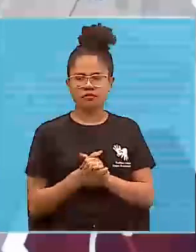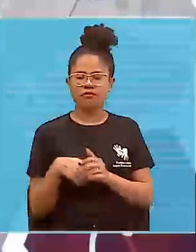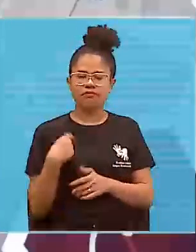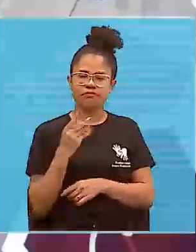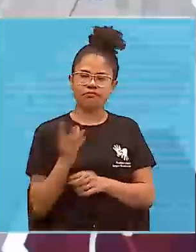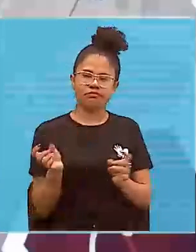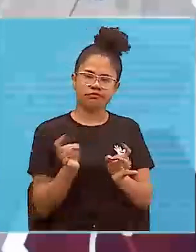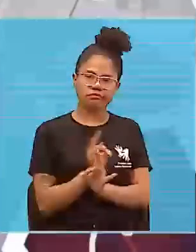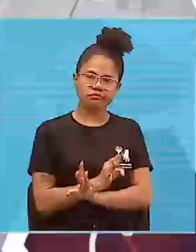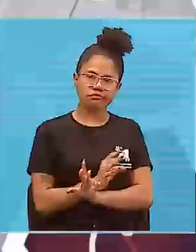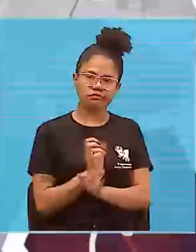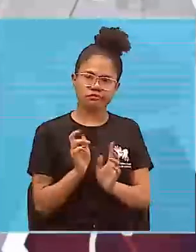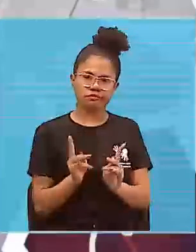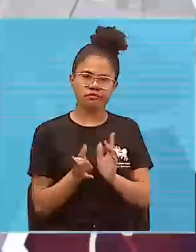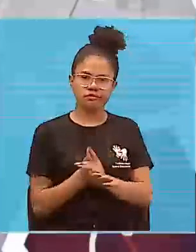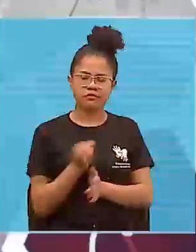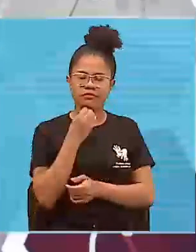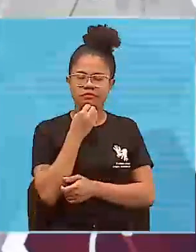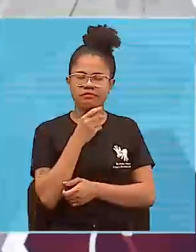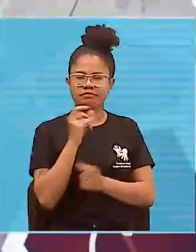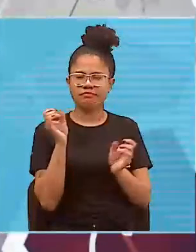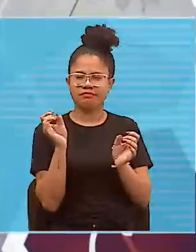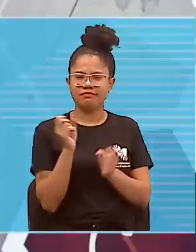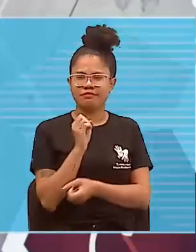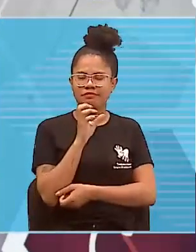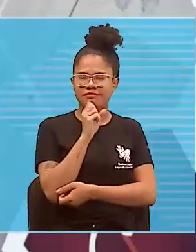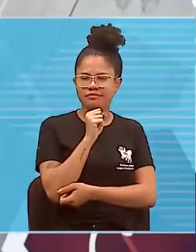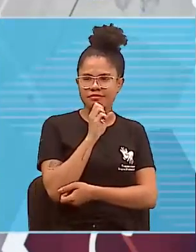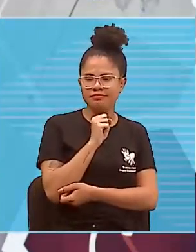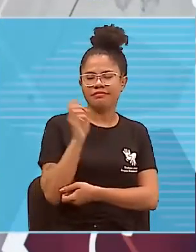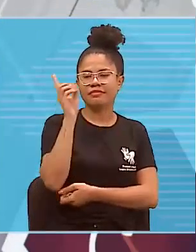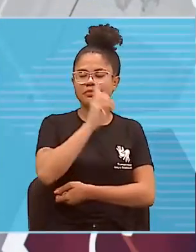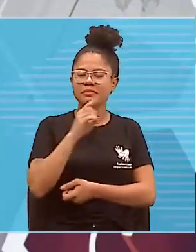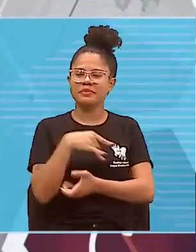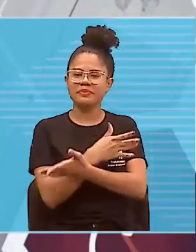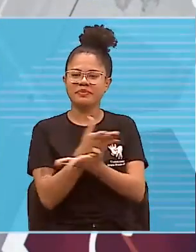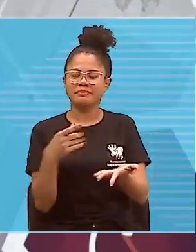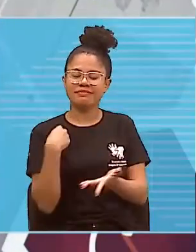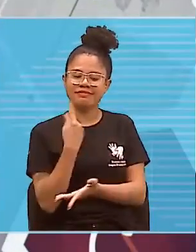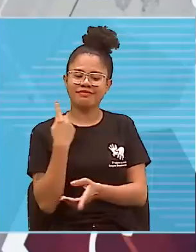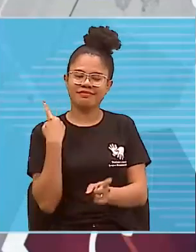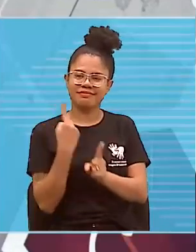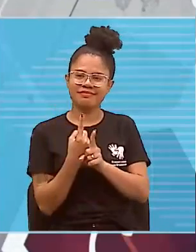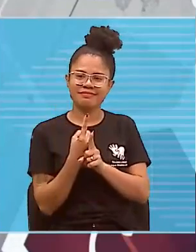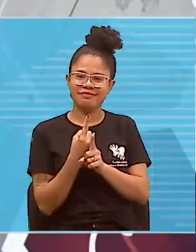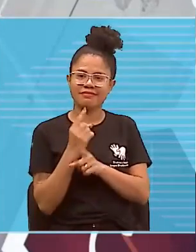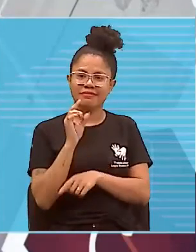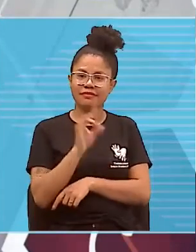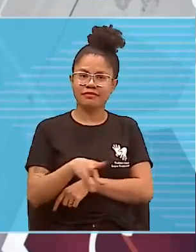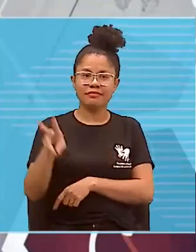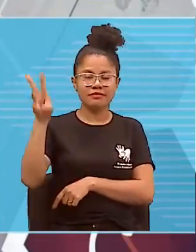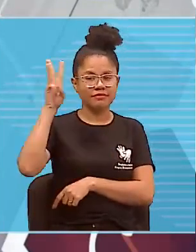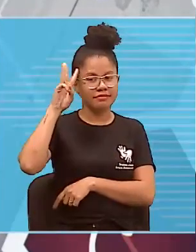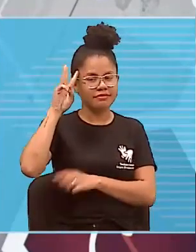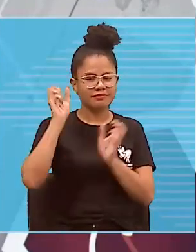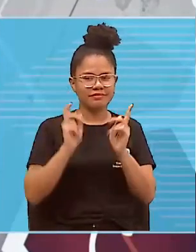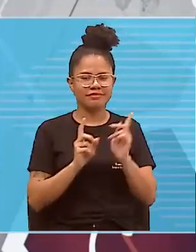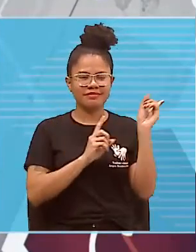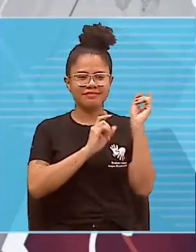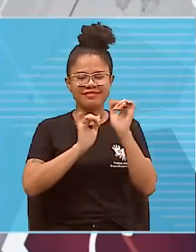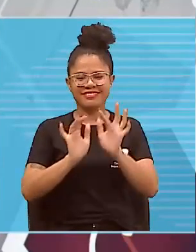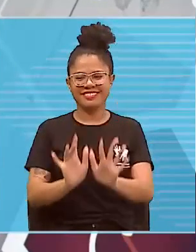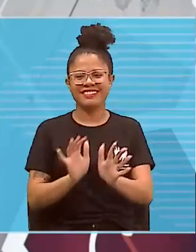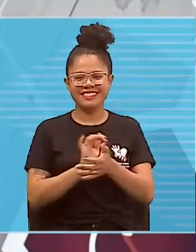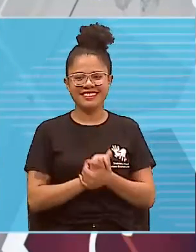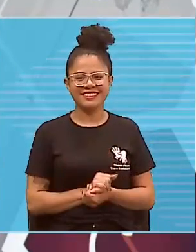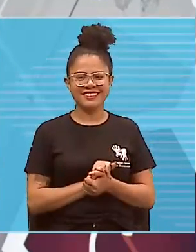ficando por aqui bom final de semana a todos já que a gente se encontra só na próxima terça-feira de aulas fiquem com Deus galerinha